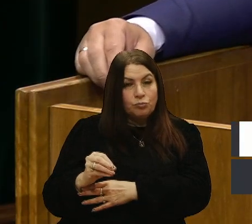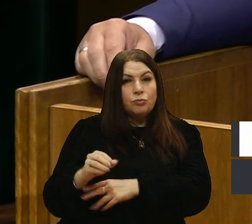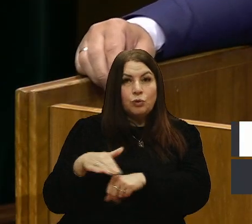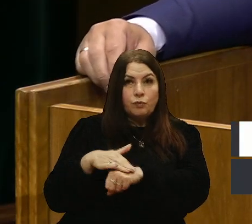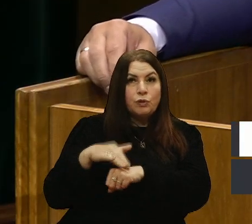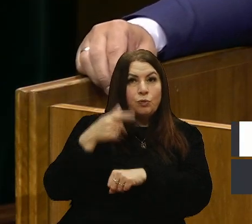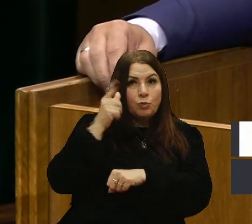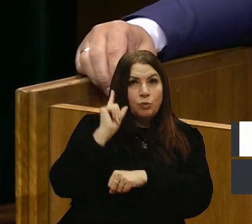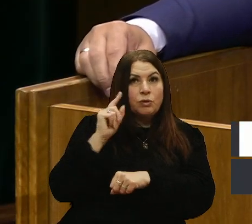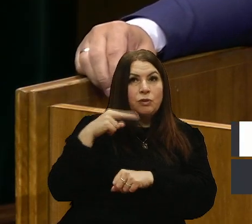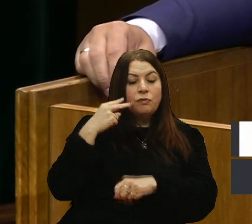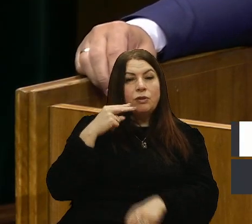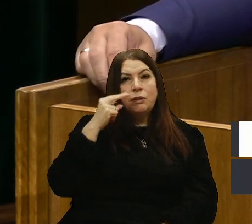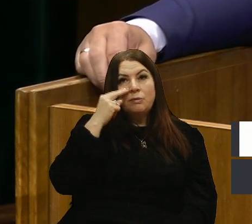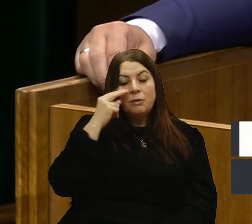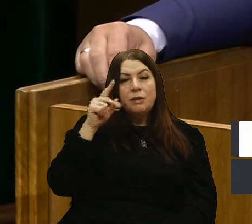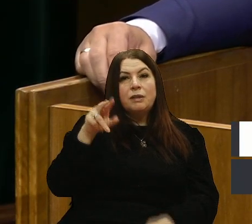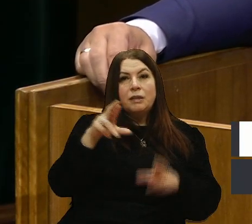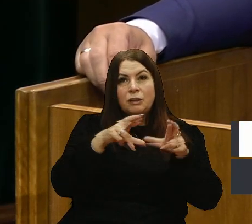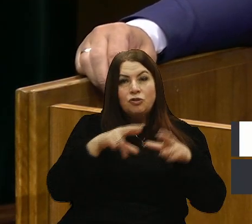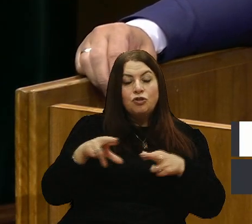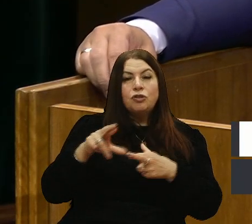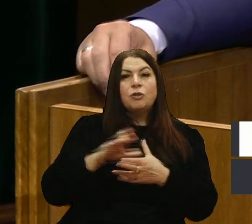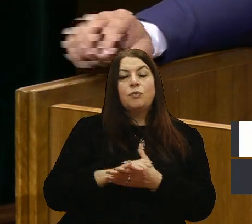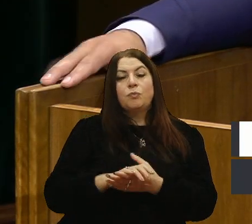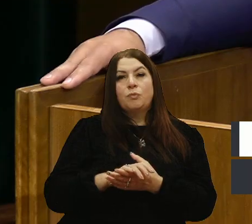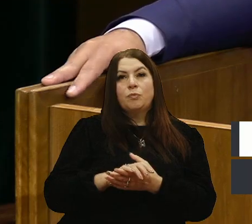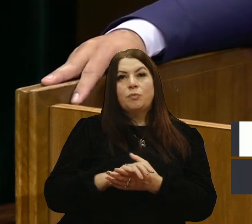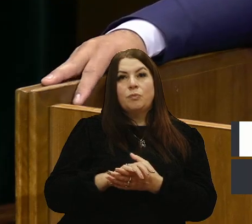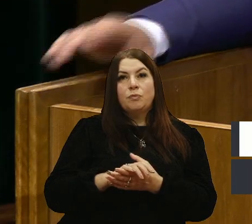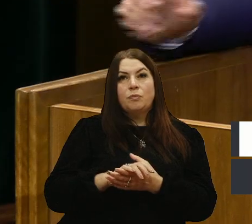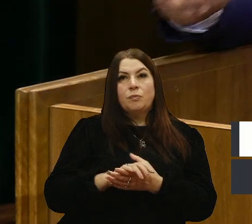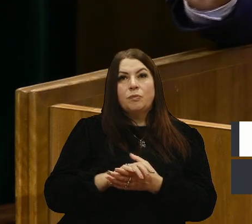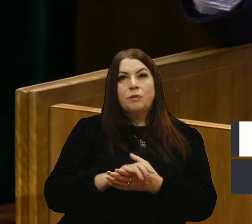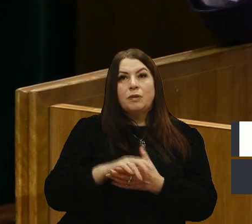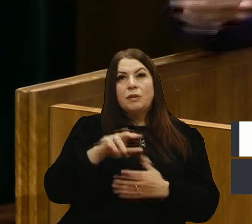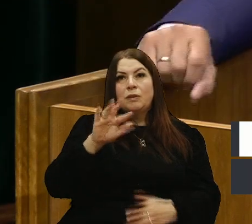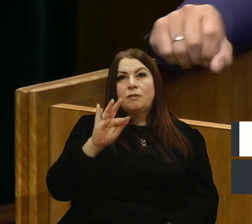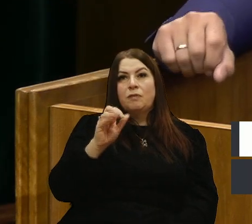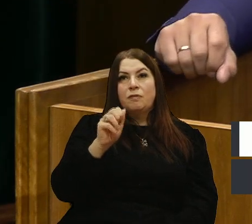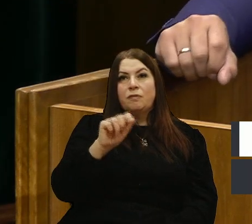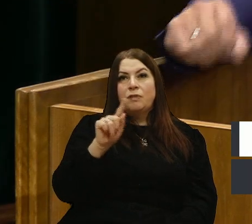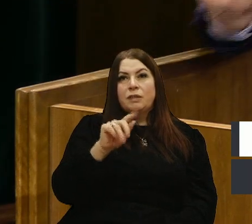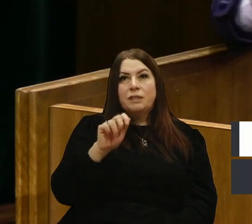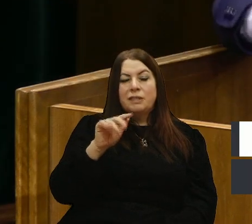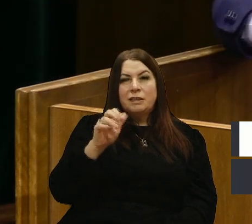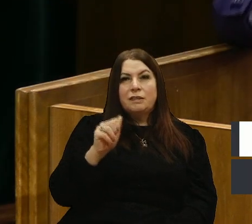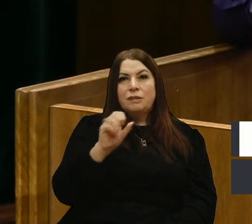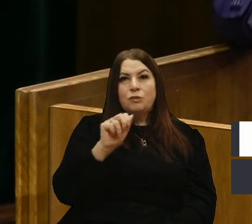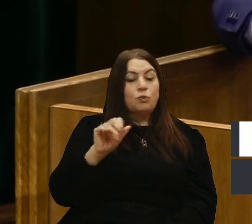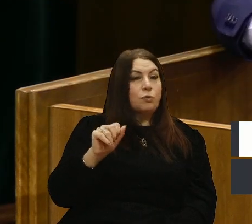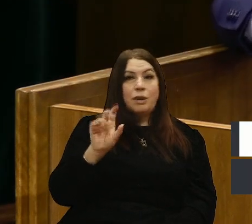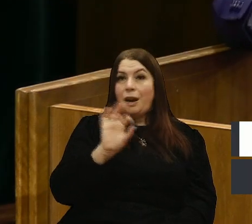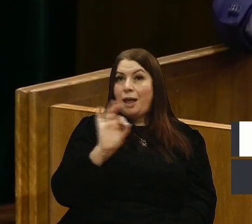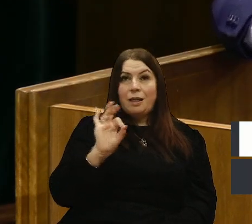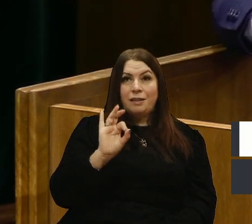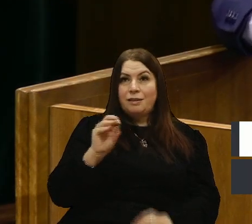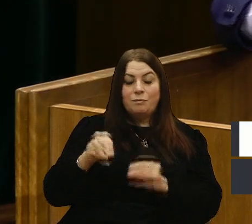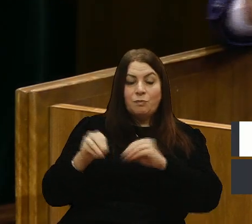Conversamos ontem, eu e o vereador Fantinel, na região da região dele, de Fazenda Souza, hoje não tem mais nenhum produtor. Então,